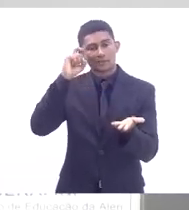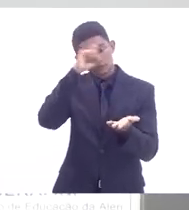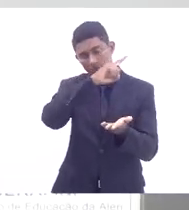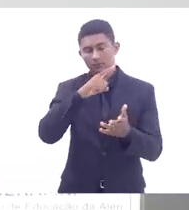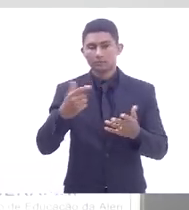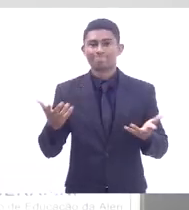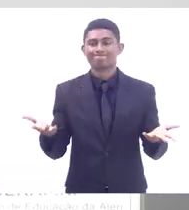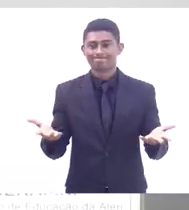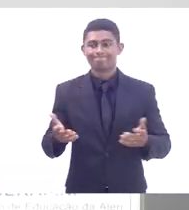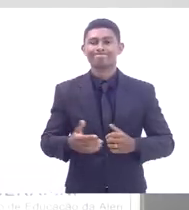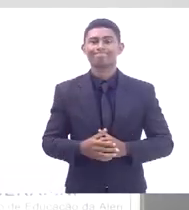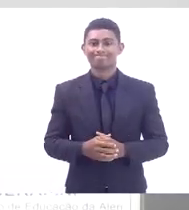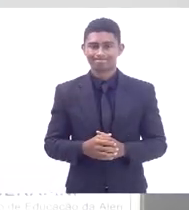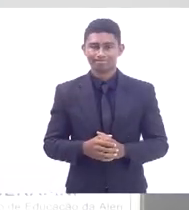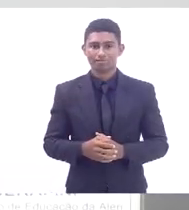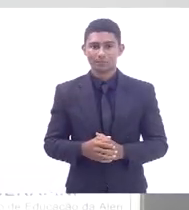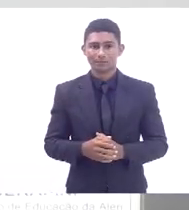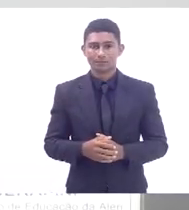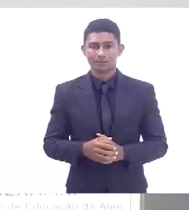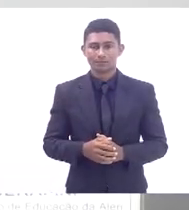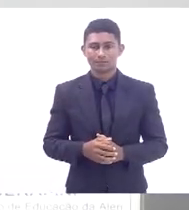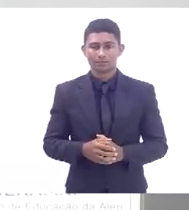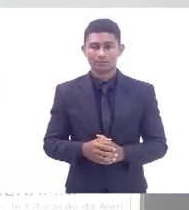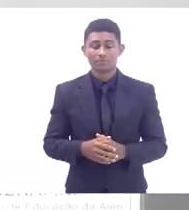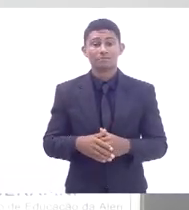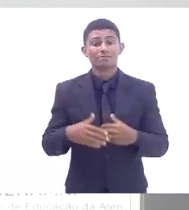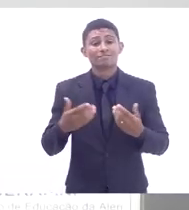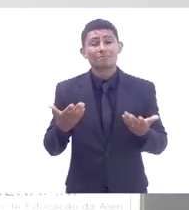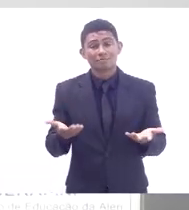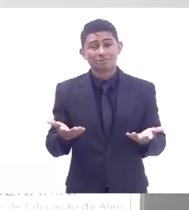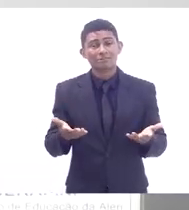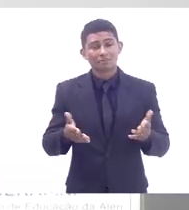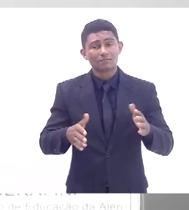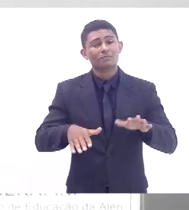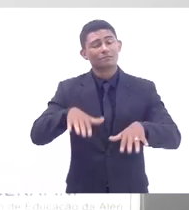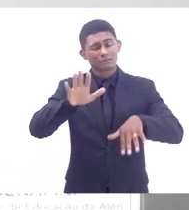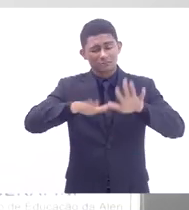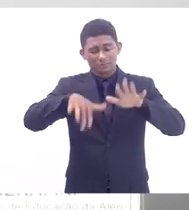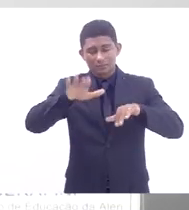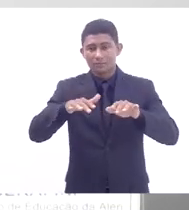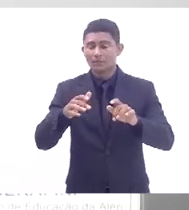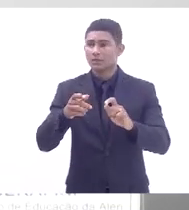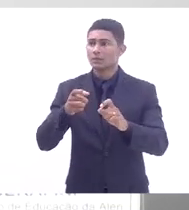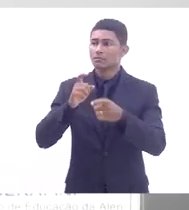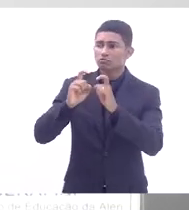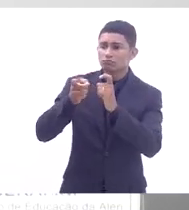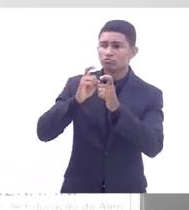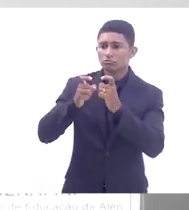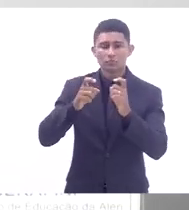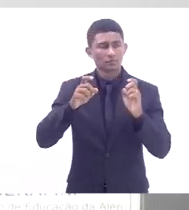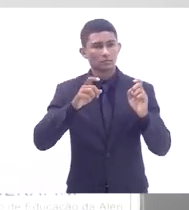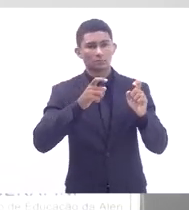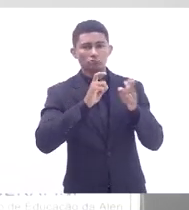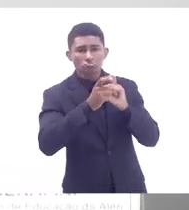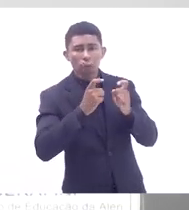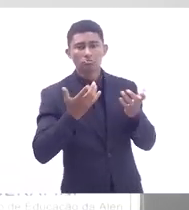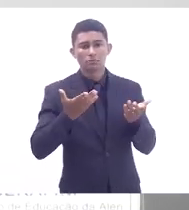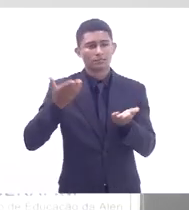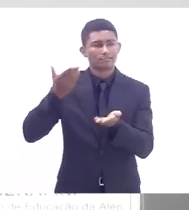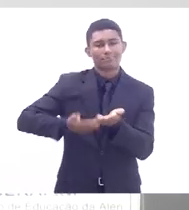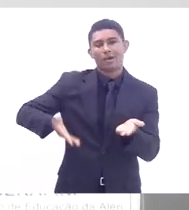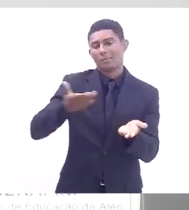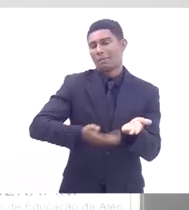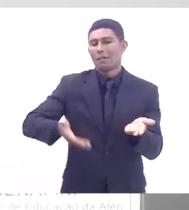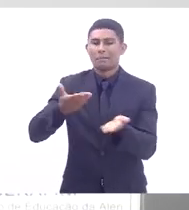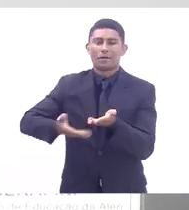que pode fazer com que a gente é perca a possibilidade de negociar temas que ainda deveriam ser encaminhados